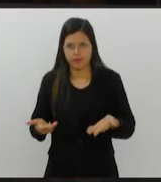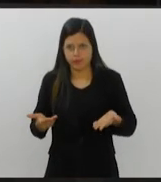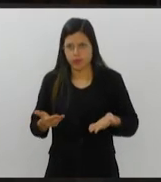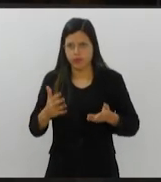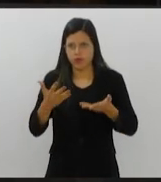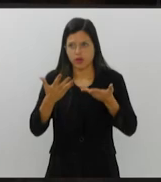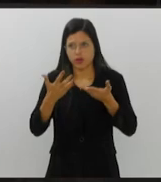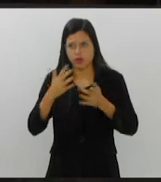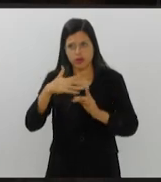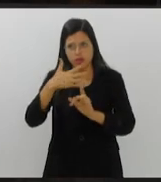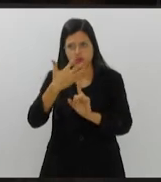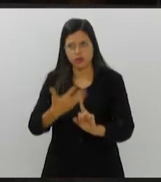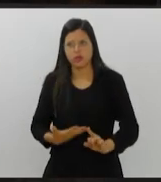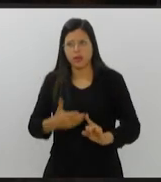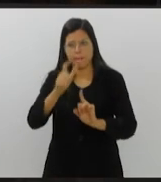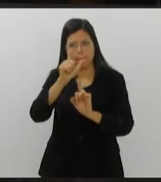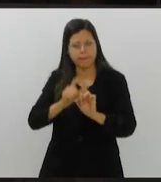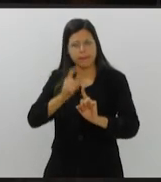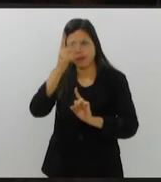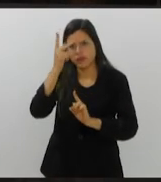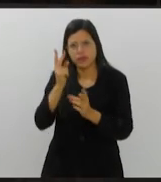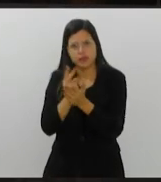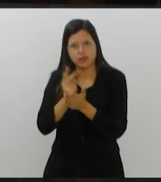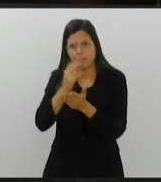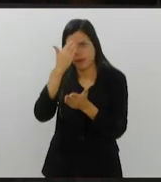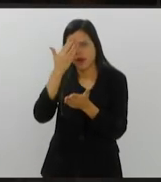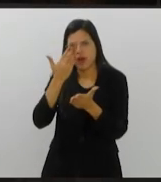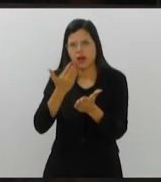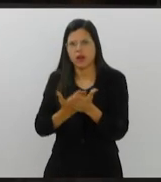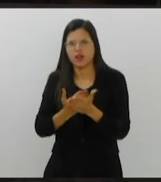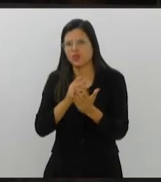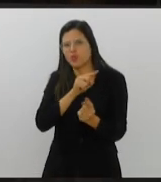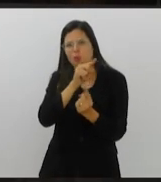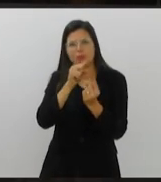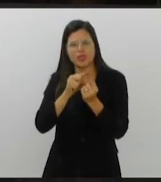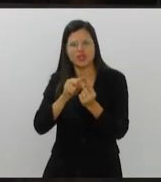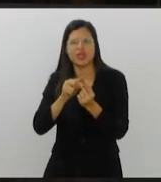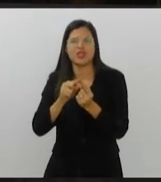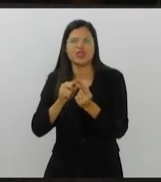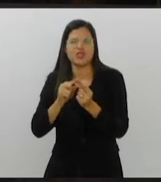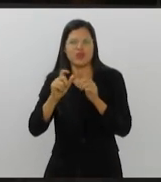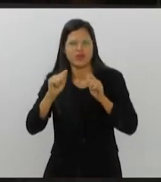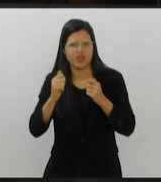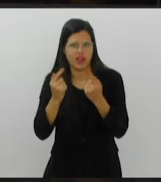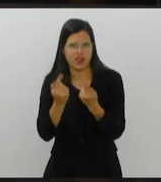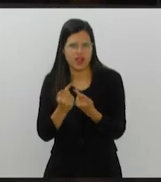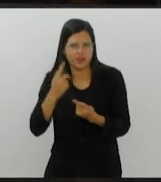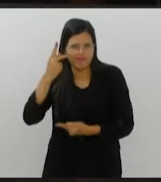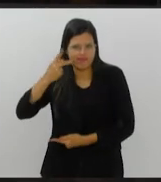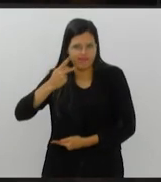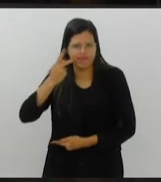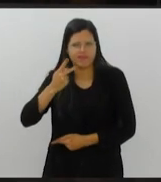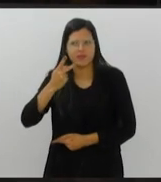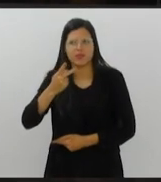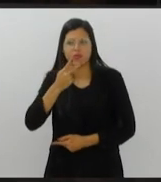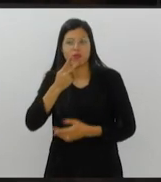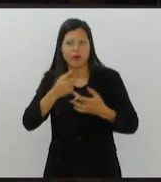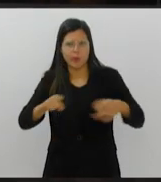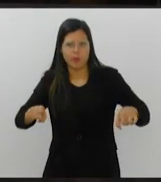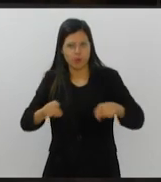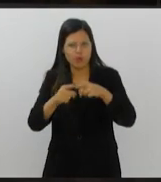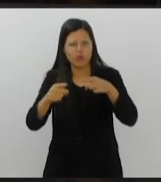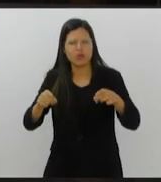saudar alguém que sempre acreditou em nossa missão legislativa e, como diz o hino dos bombeiros